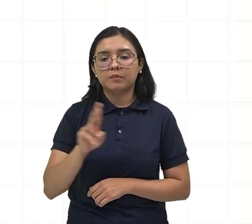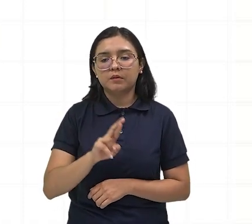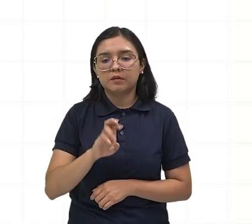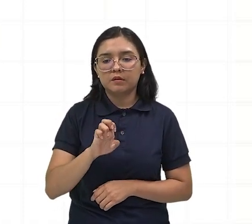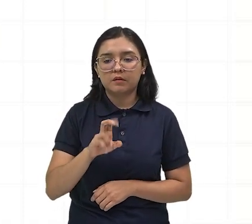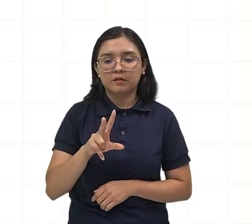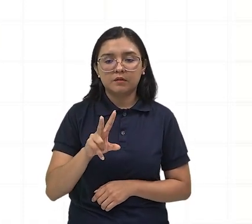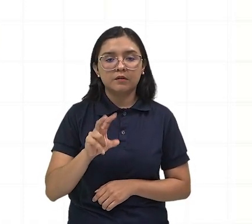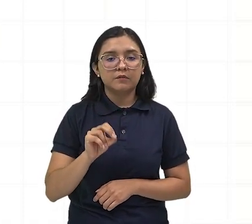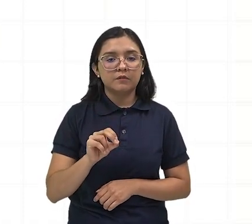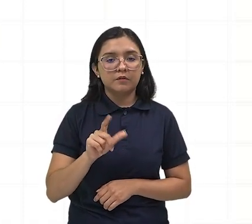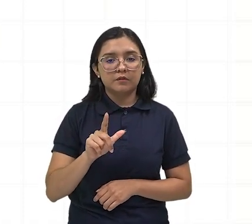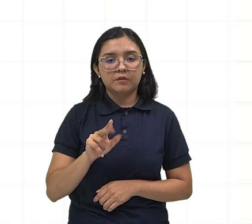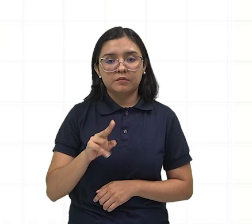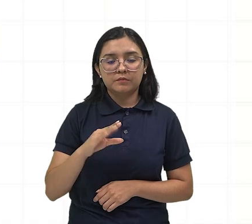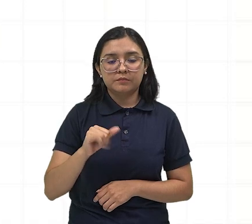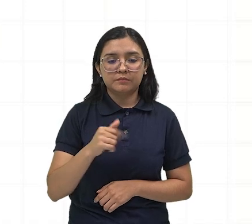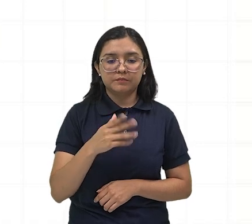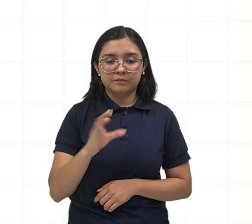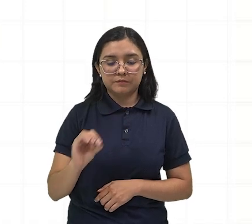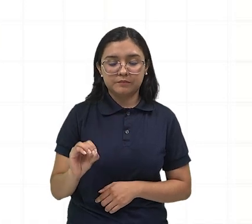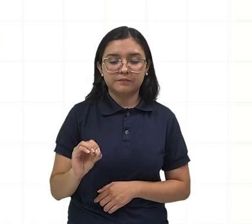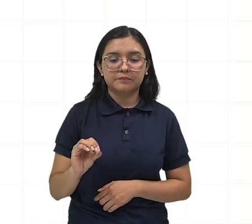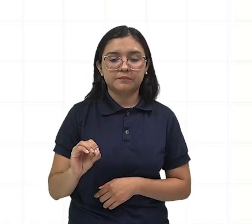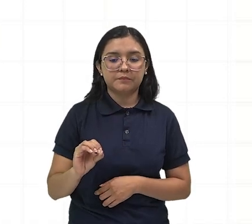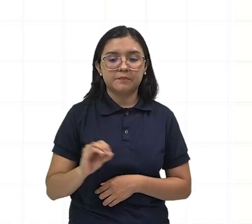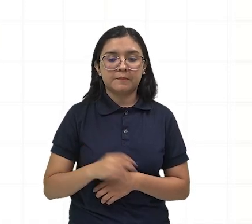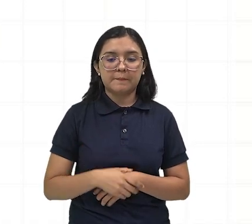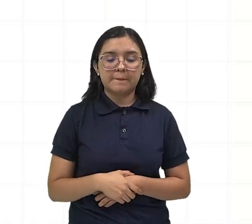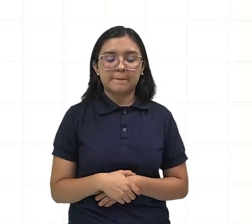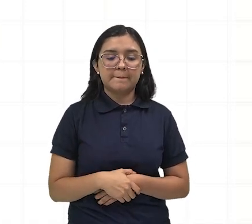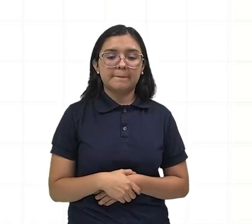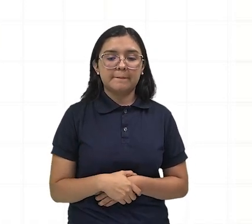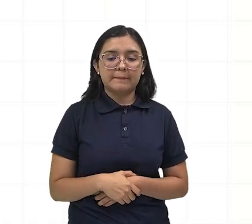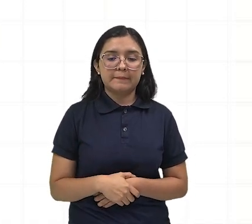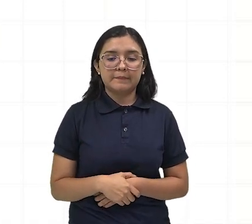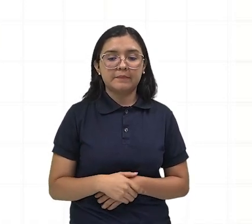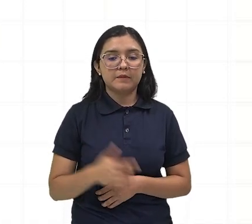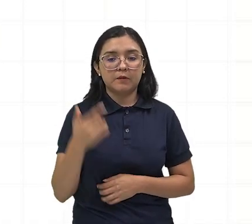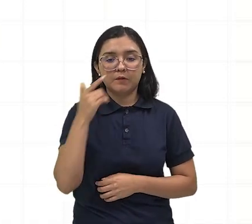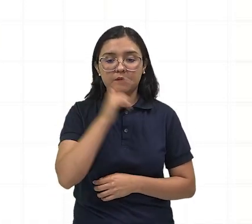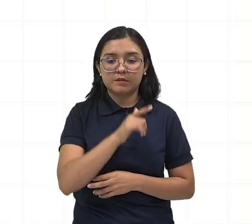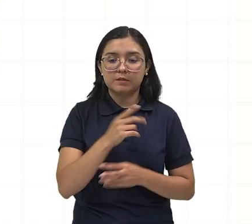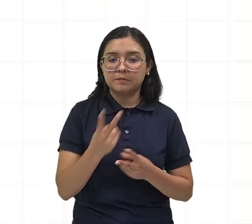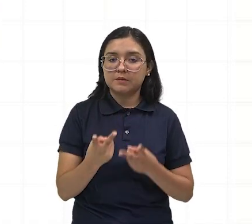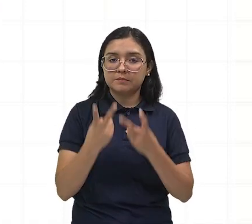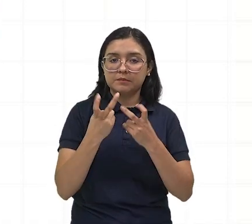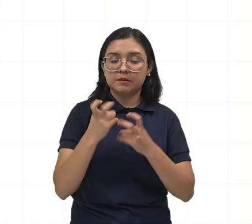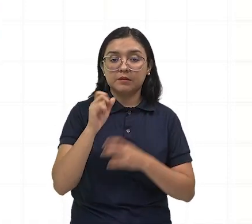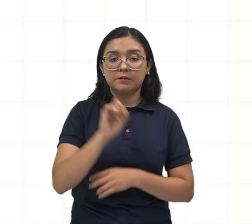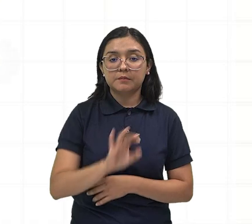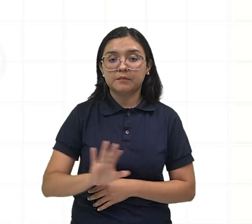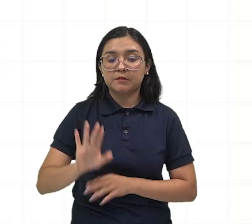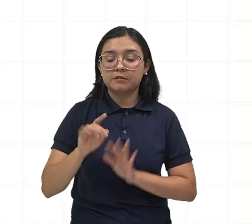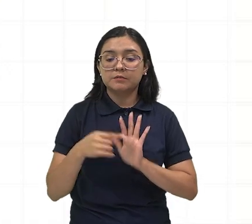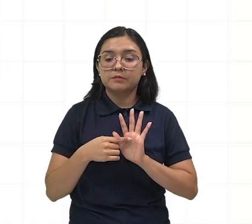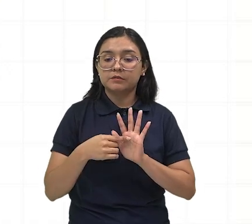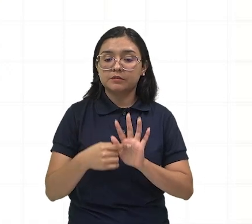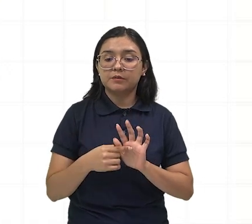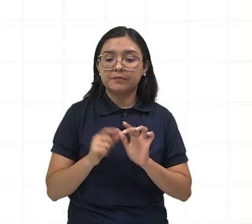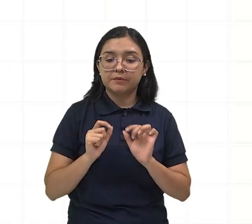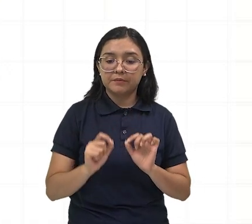revolução. De forma bem agora, nós conseguimos perceber, né?